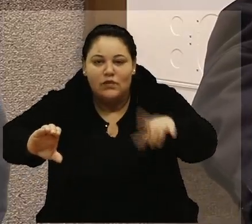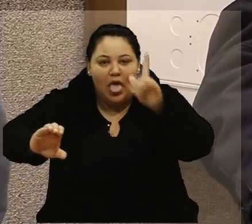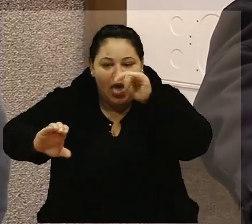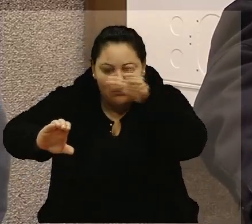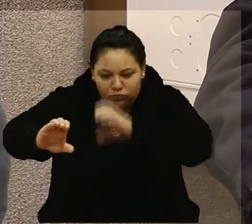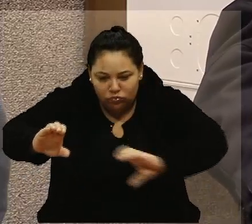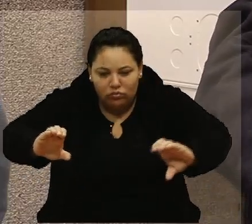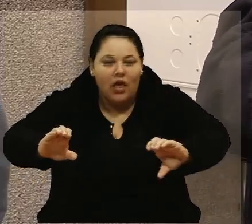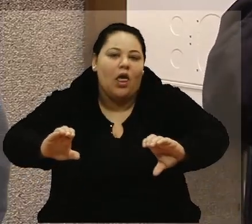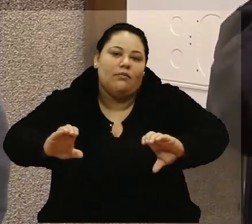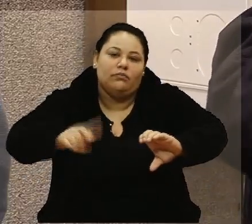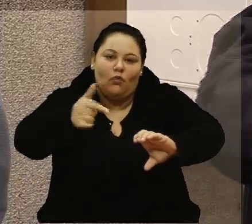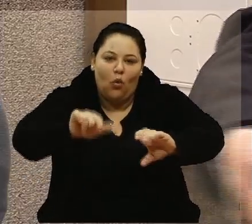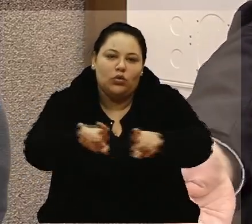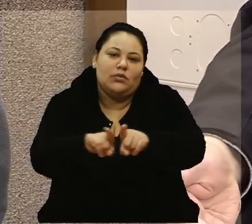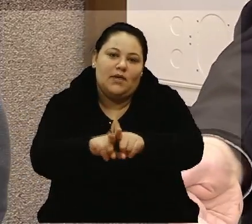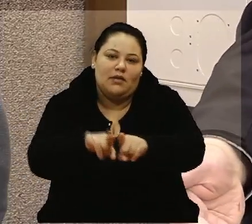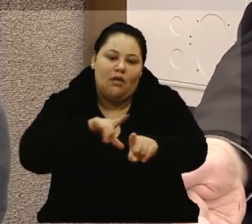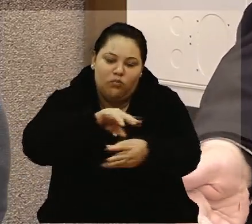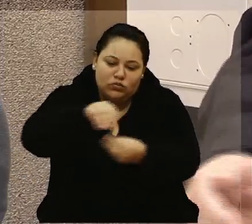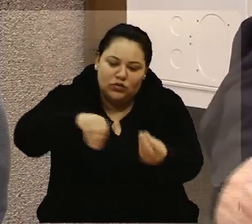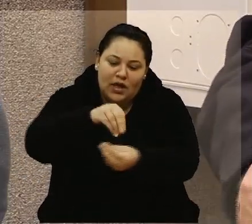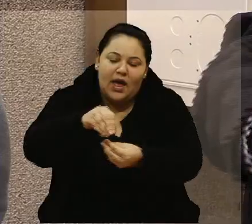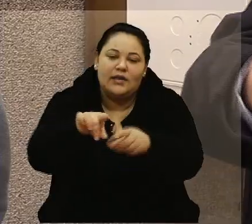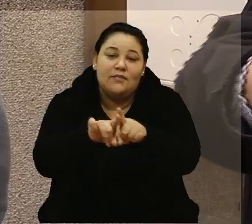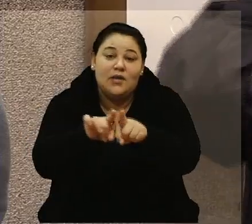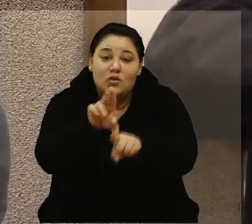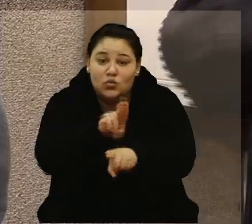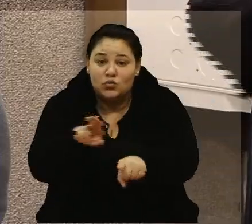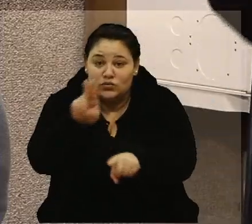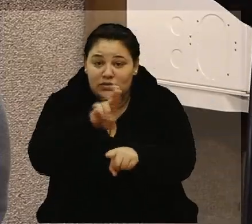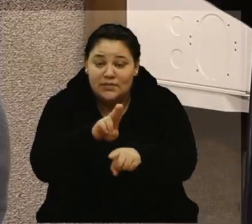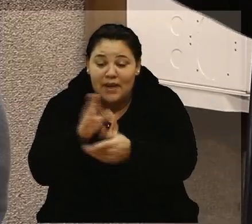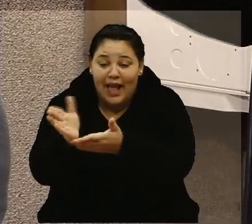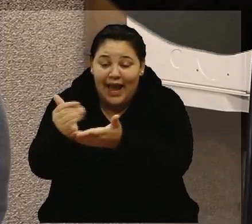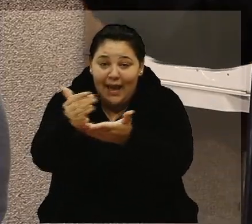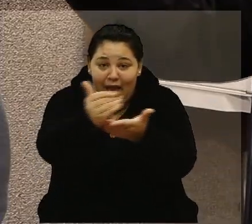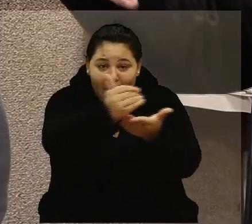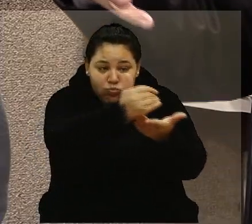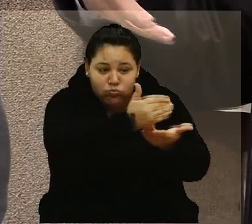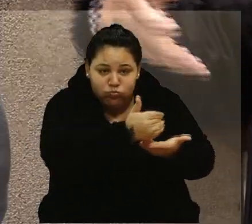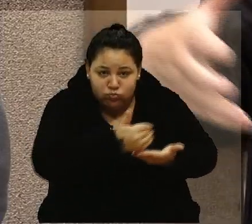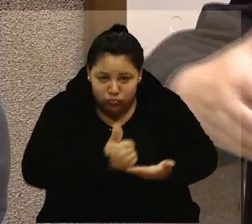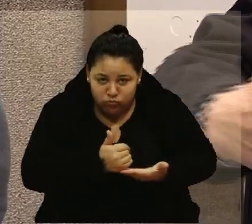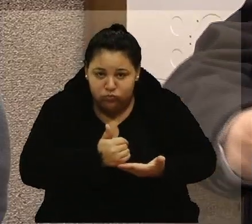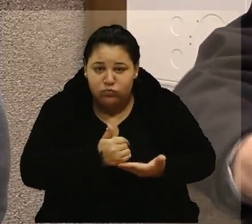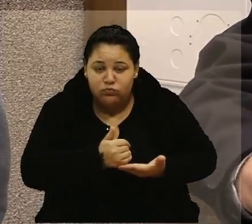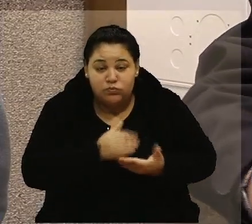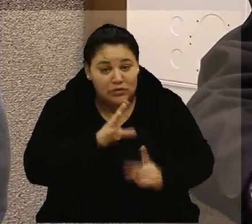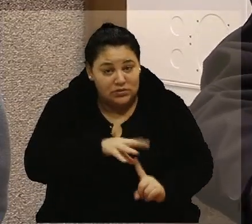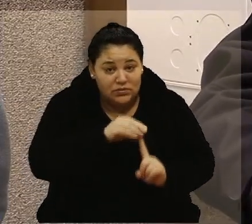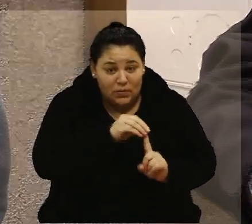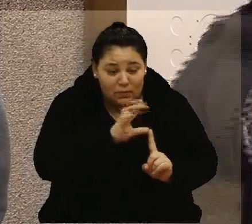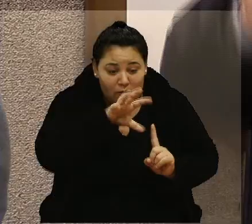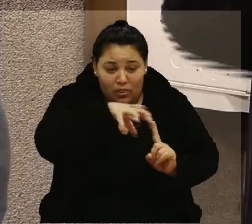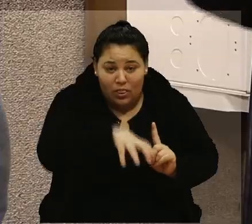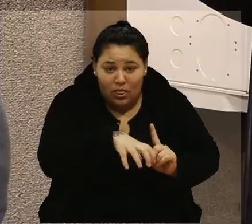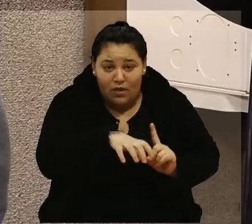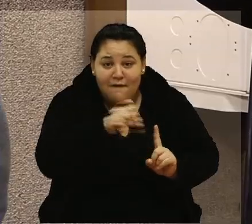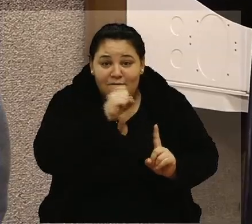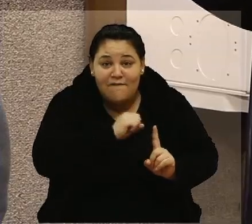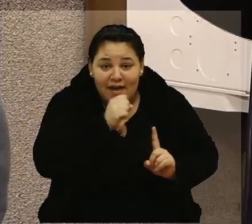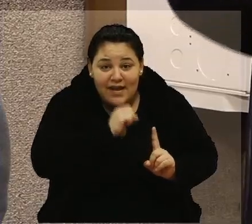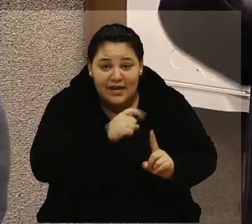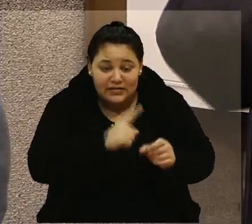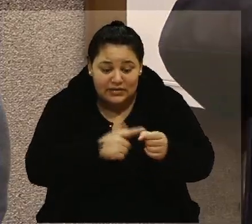alaranjado, e usa a rede pluvial também para captar, principalmente na parte velha da cidade, a partir do